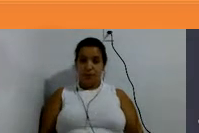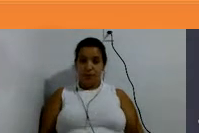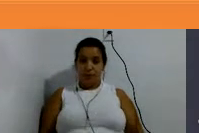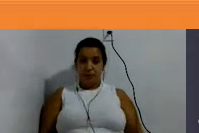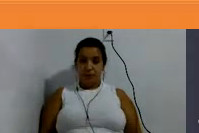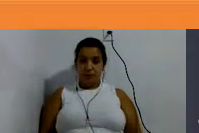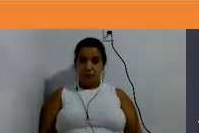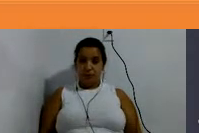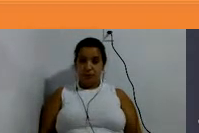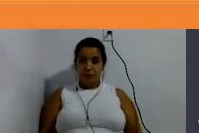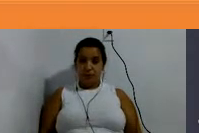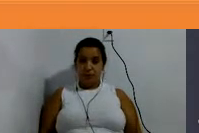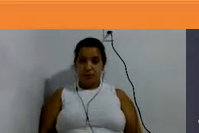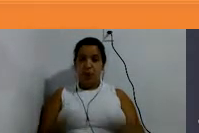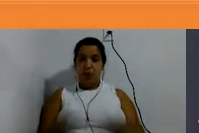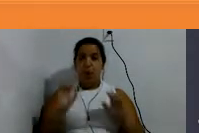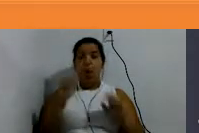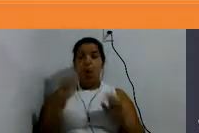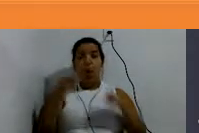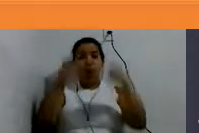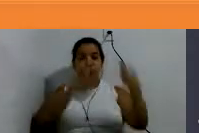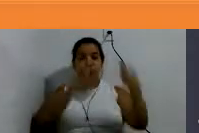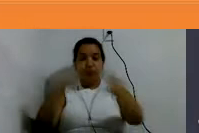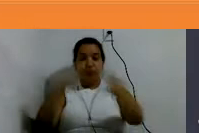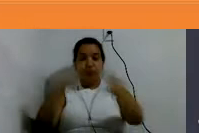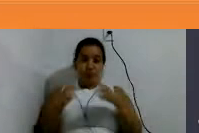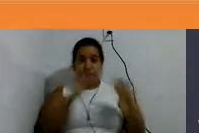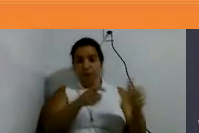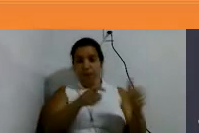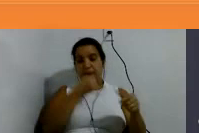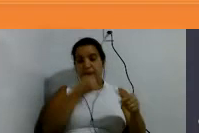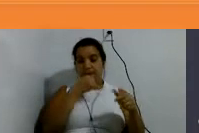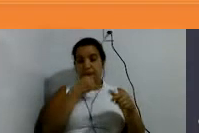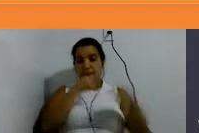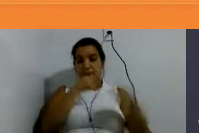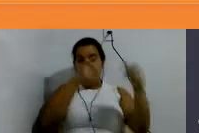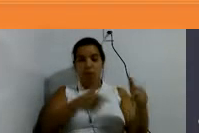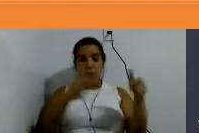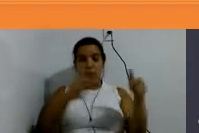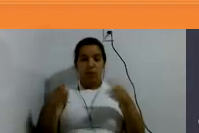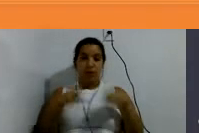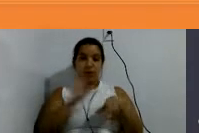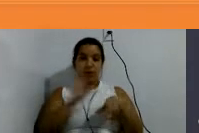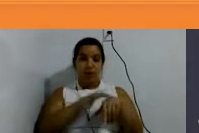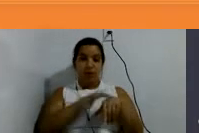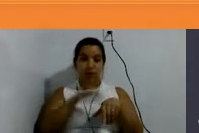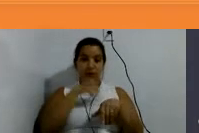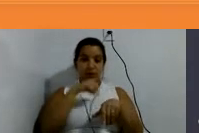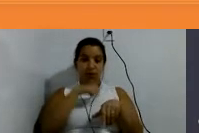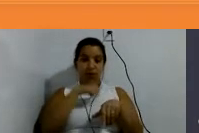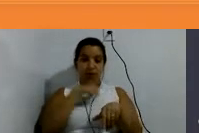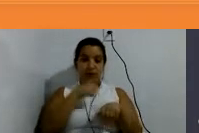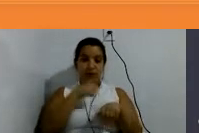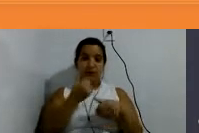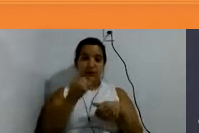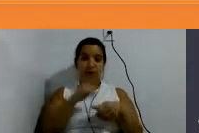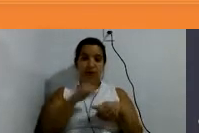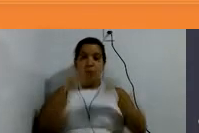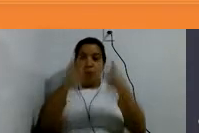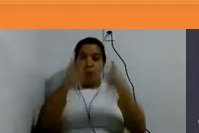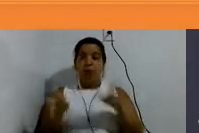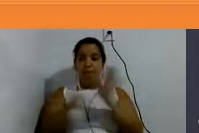Ou então, regional. Então, a gente sabe que a gente tem regiões endêmicas, porque a gente tem um ambiente próprio